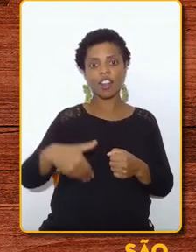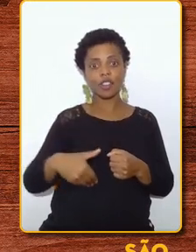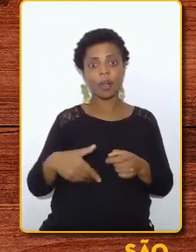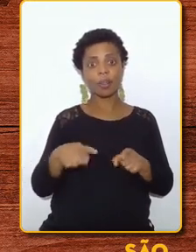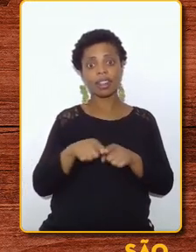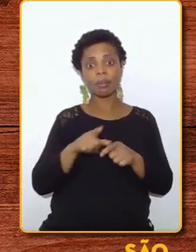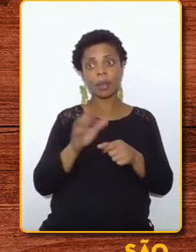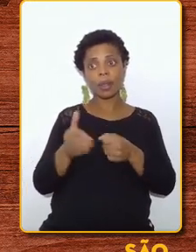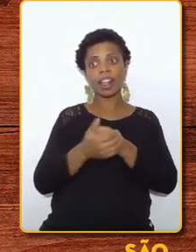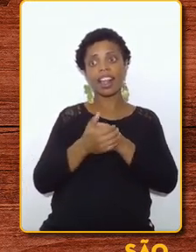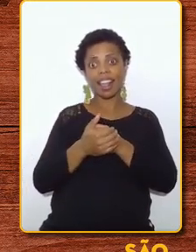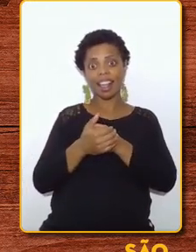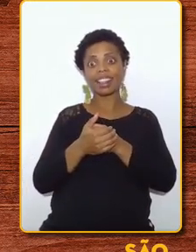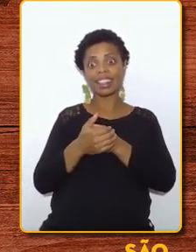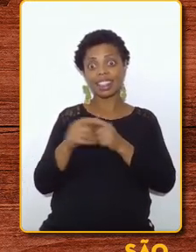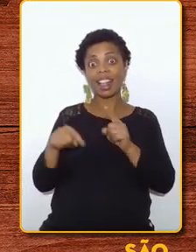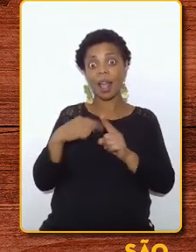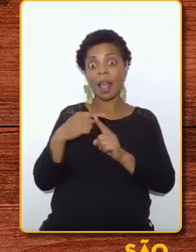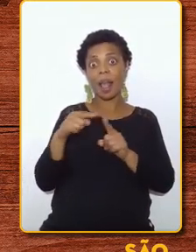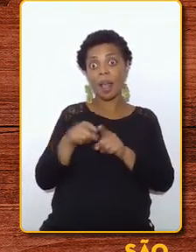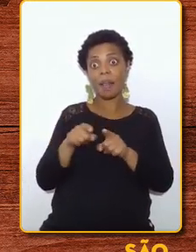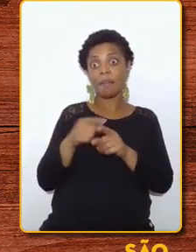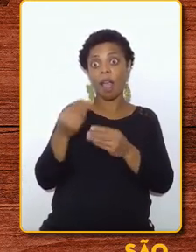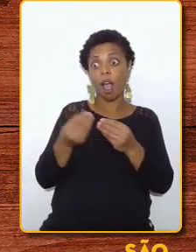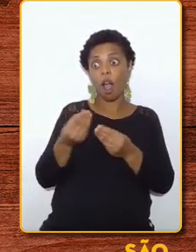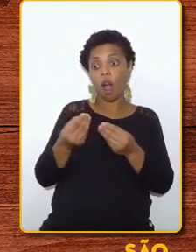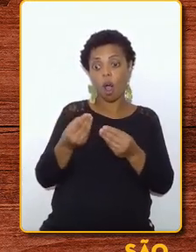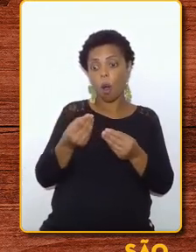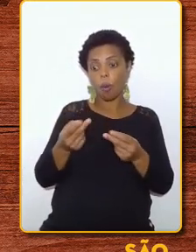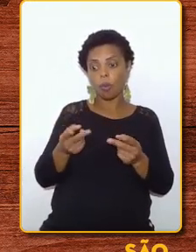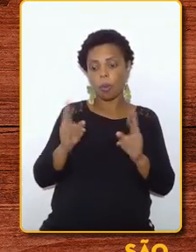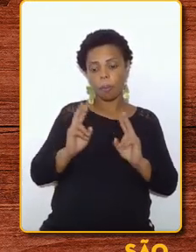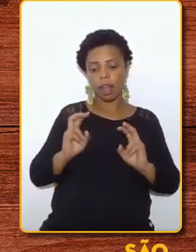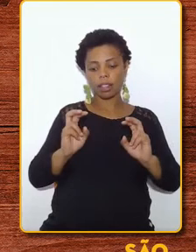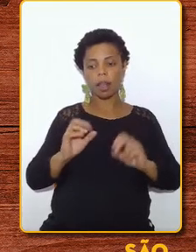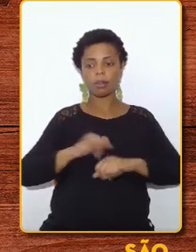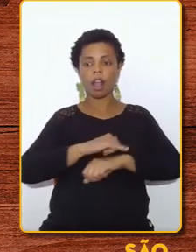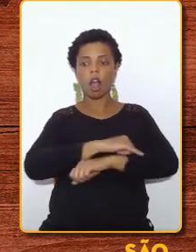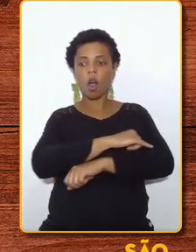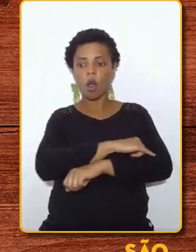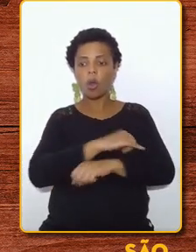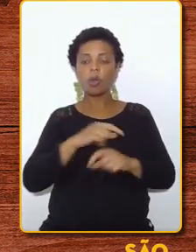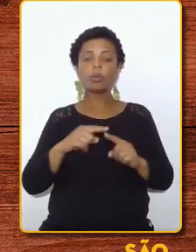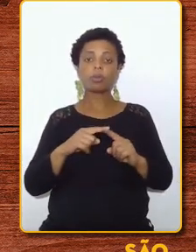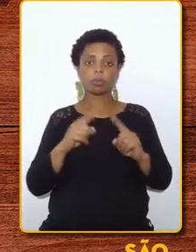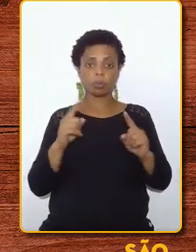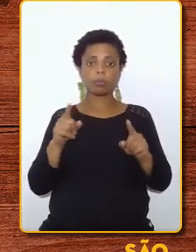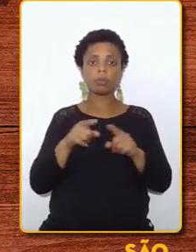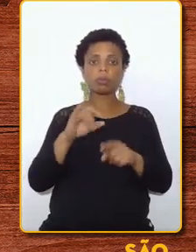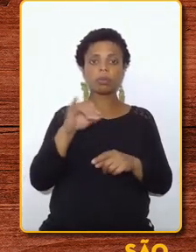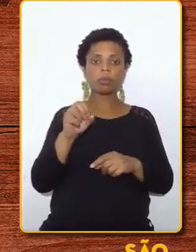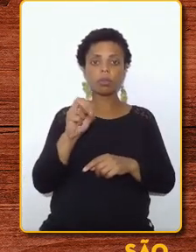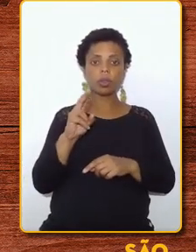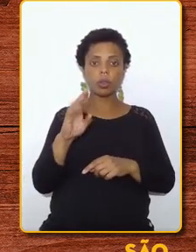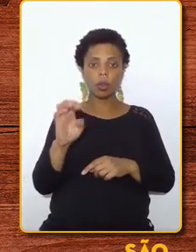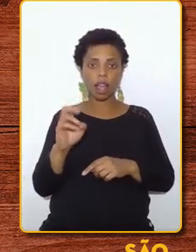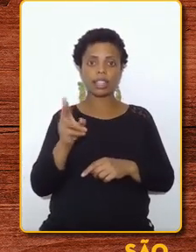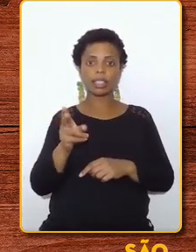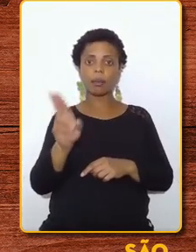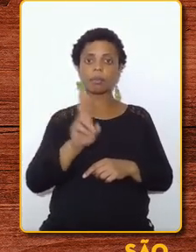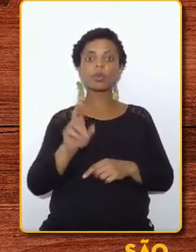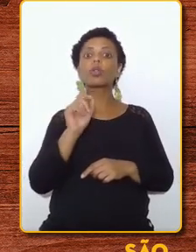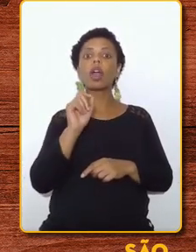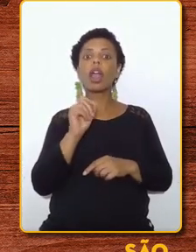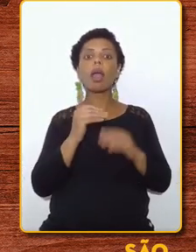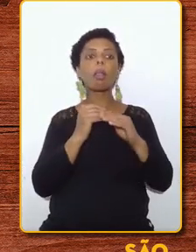sobrepeso, né? E você tem essa fome, e você tem um outro termo que o Josué usava muito, que é a monotonia alimentar, porque as